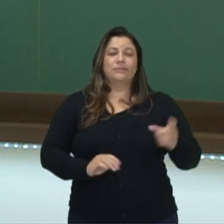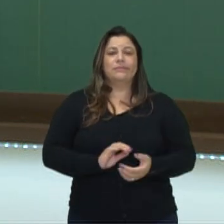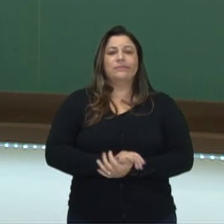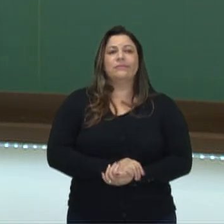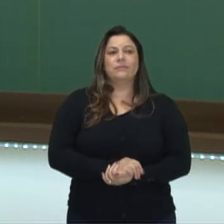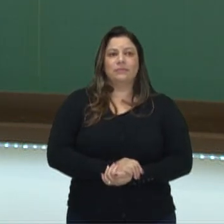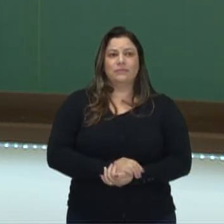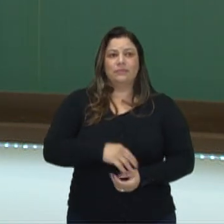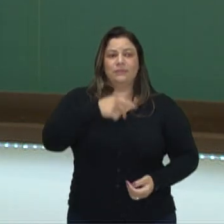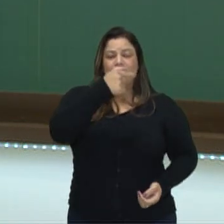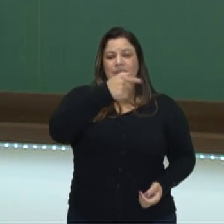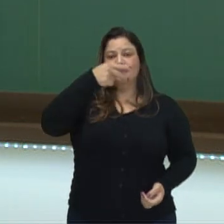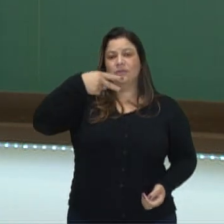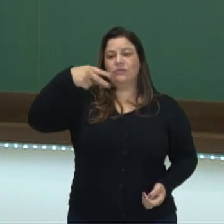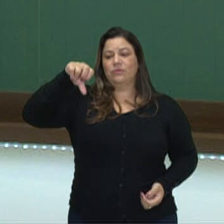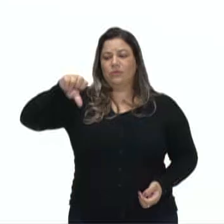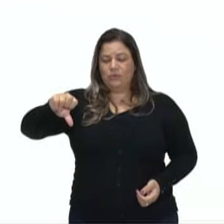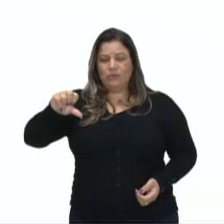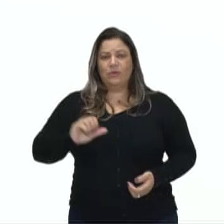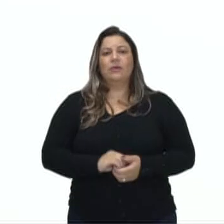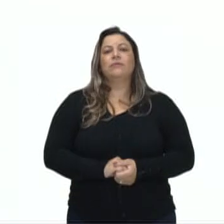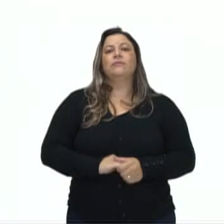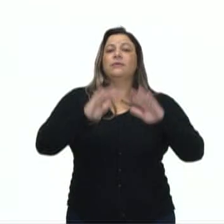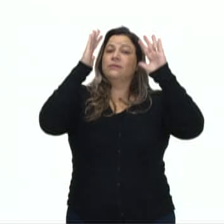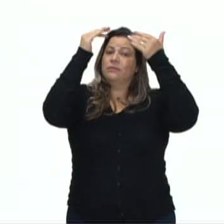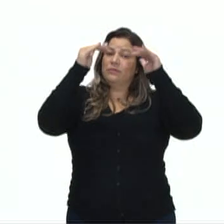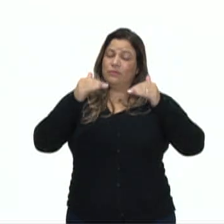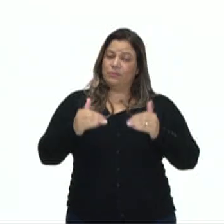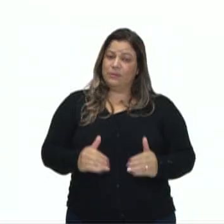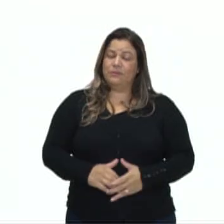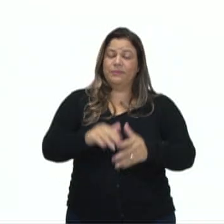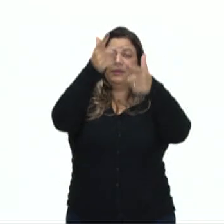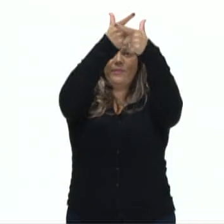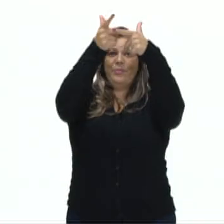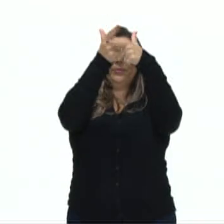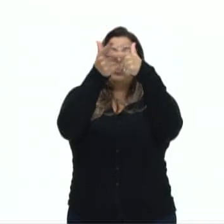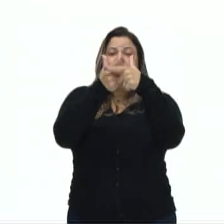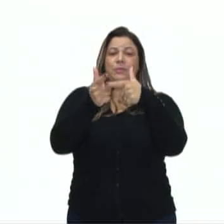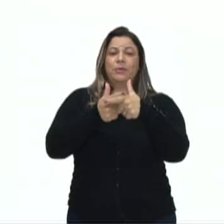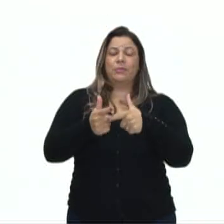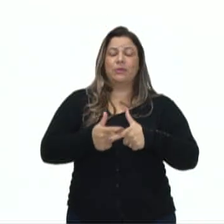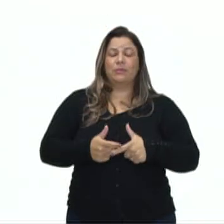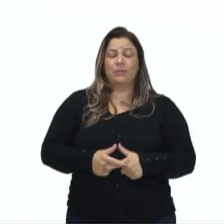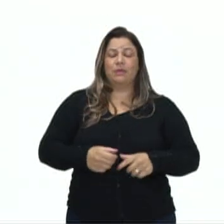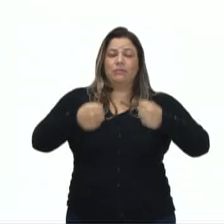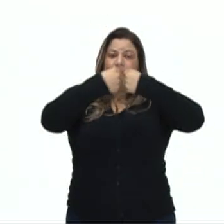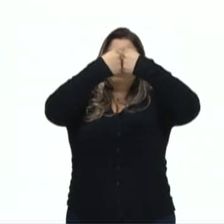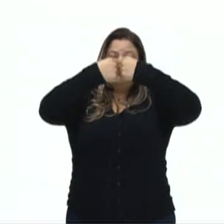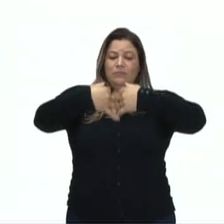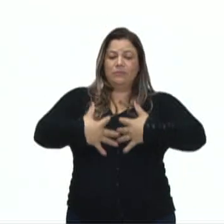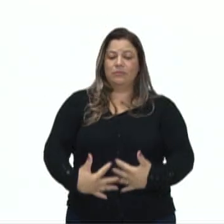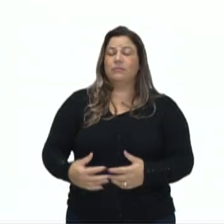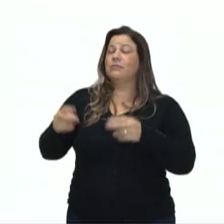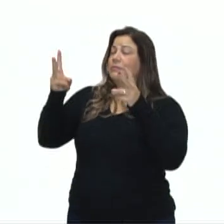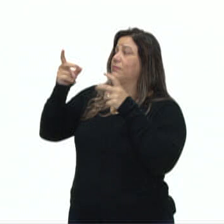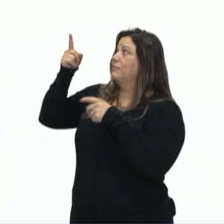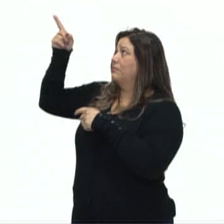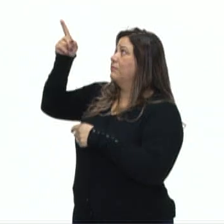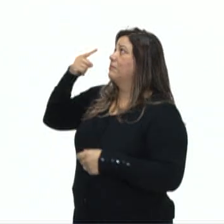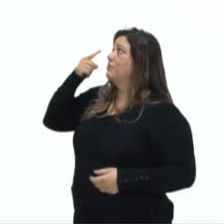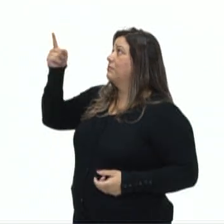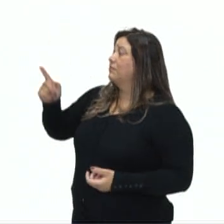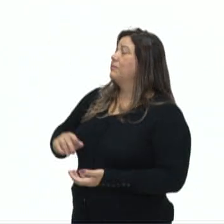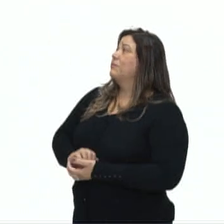729. Dá por 3, que é 243. Dá por 3 de novo, que é 81. Dá por 3 de novo, que é